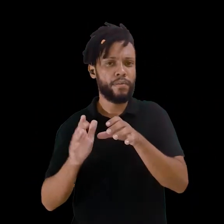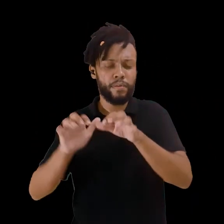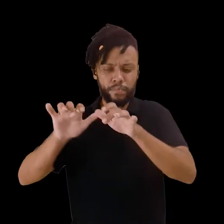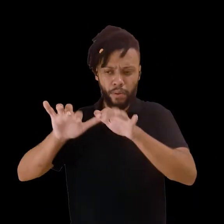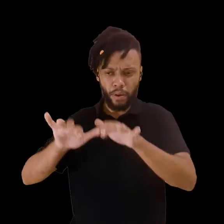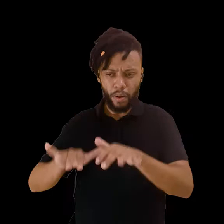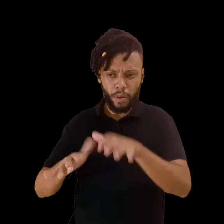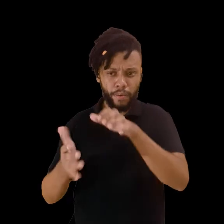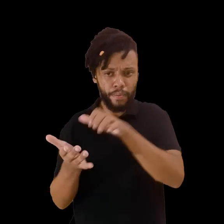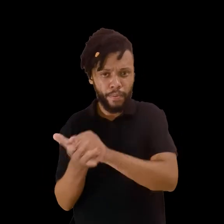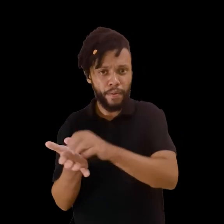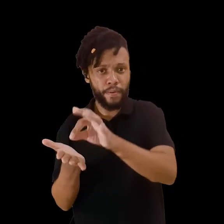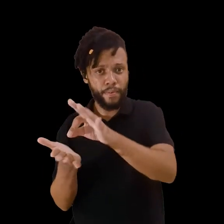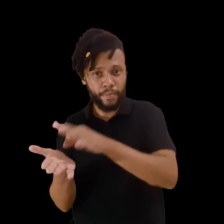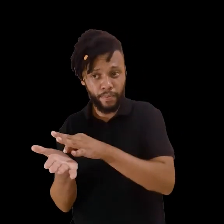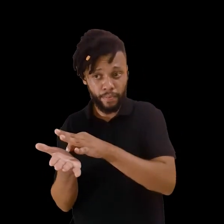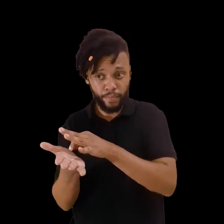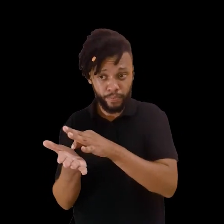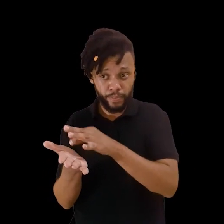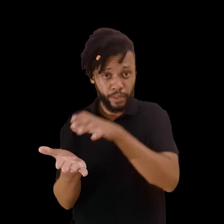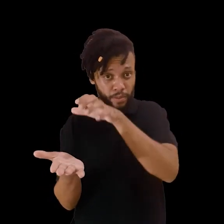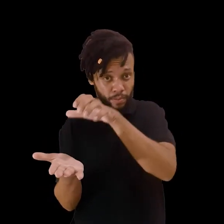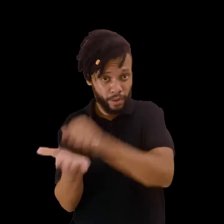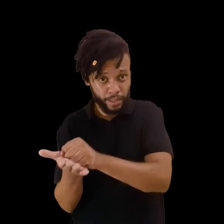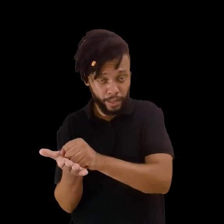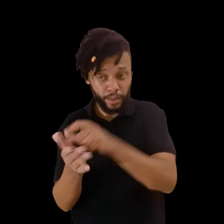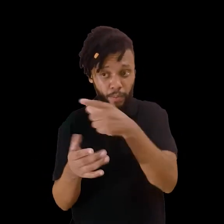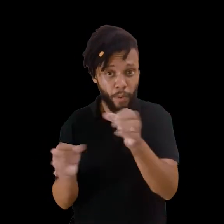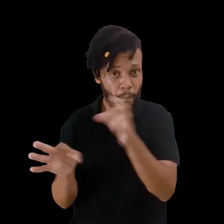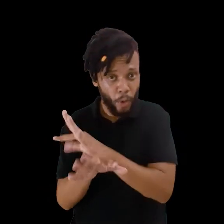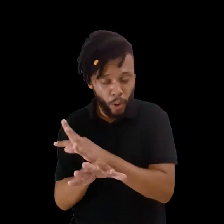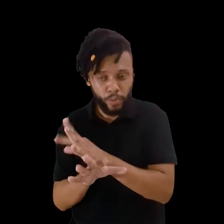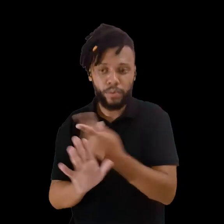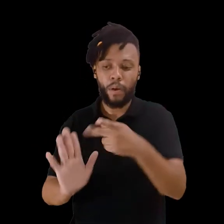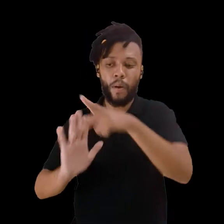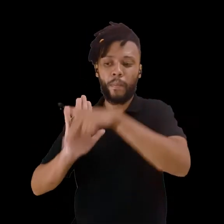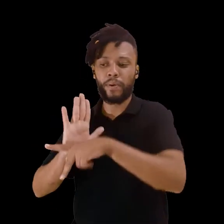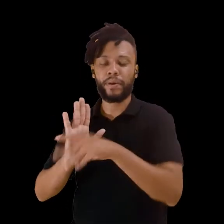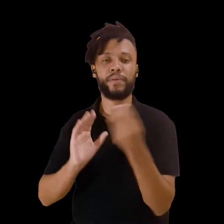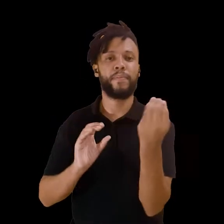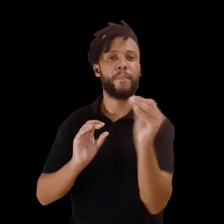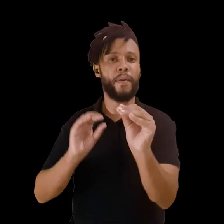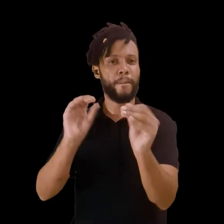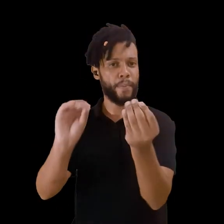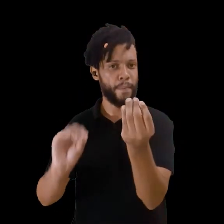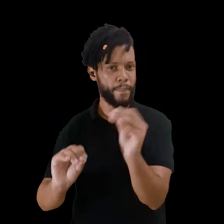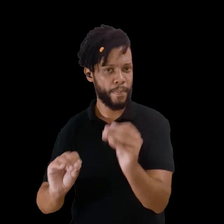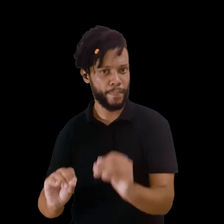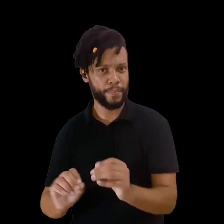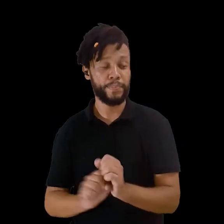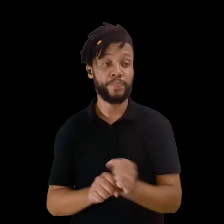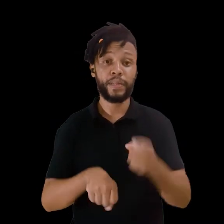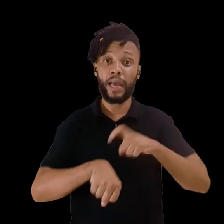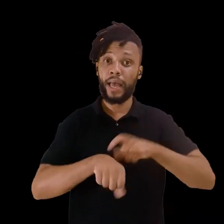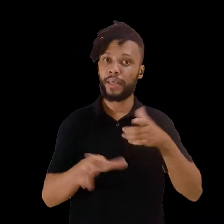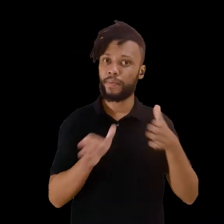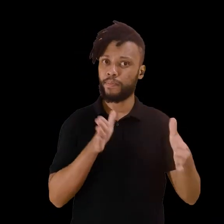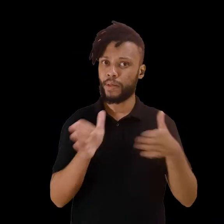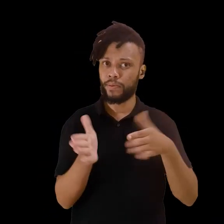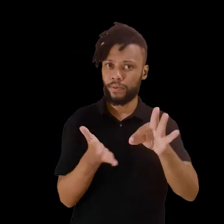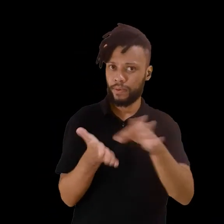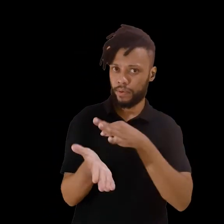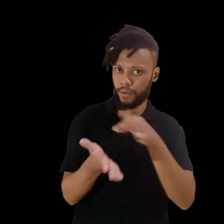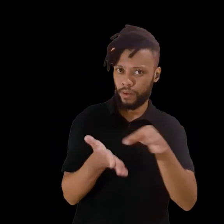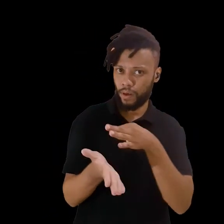cadastros para depois inscreverem os projetos. E esse período de inscrição, tanto para patrocinador quanto para